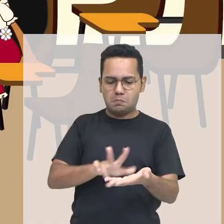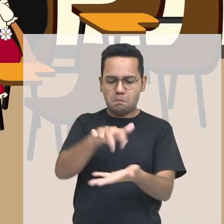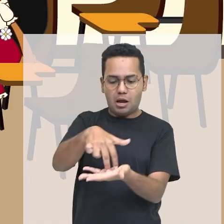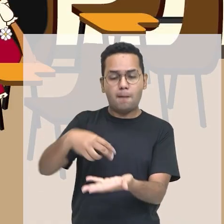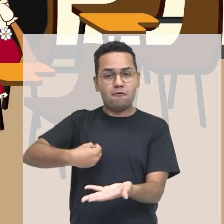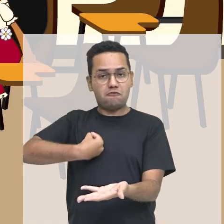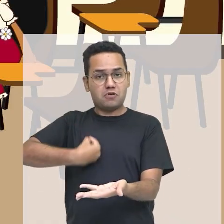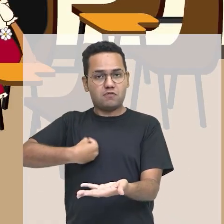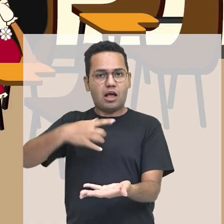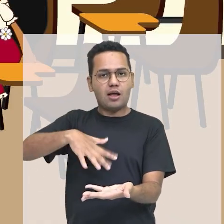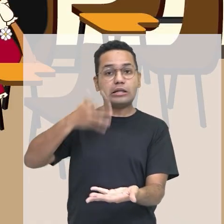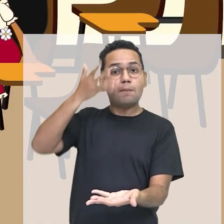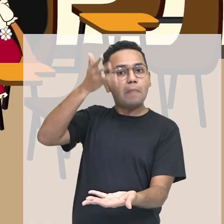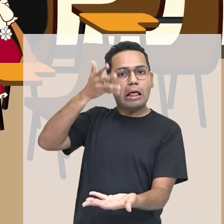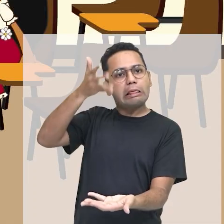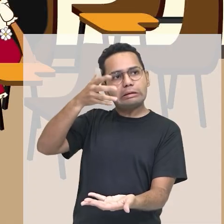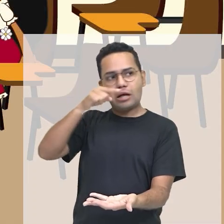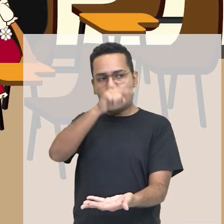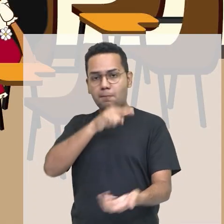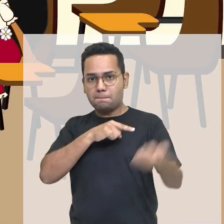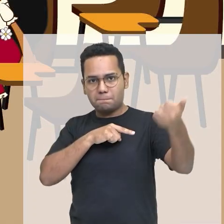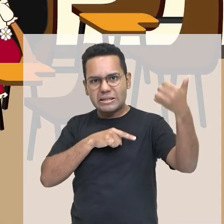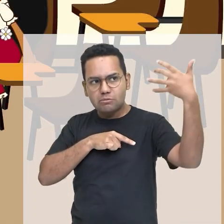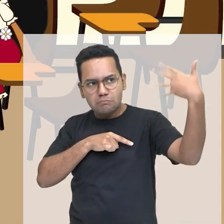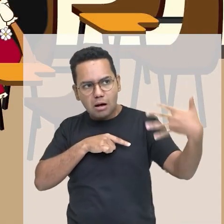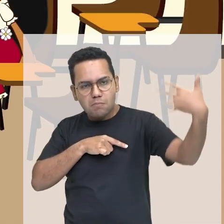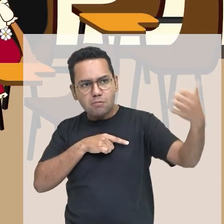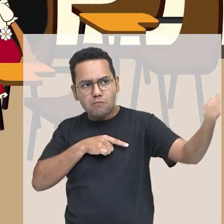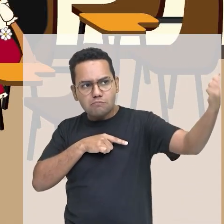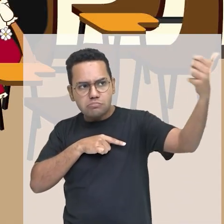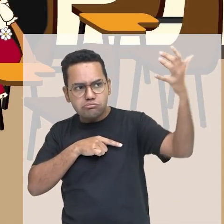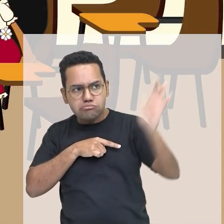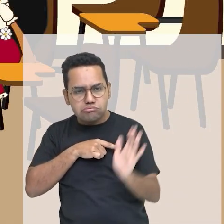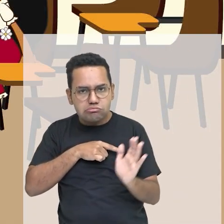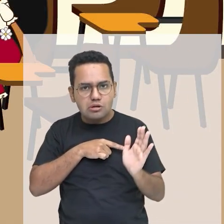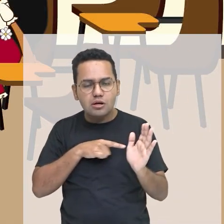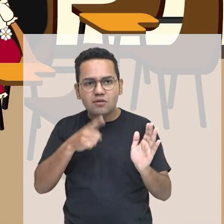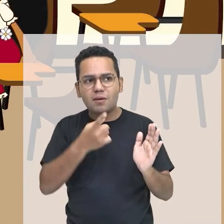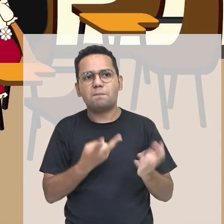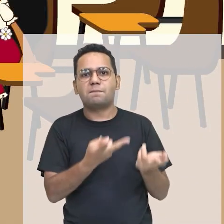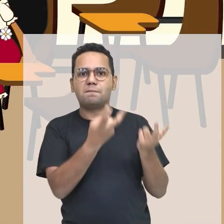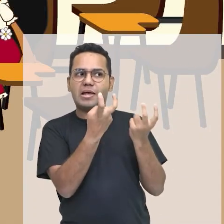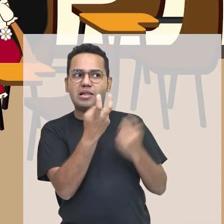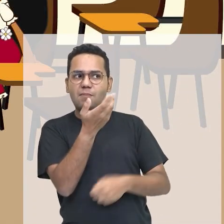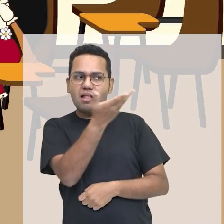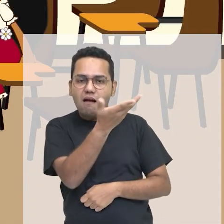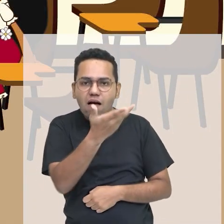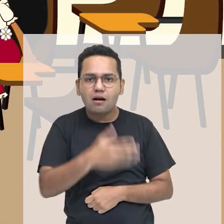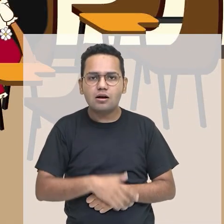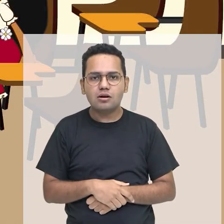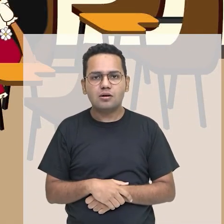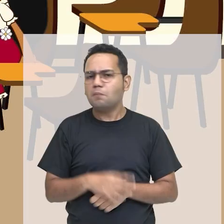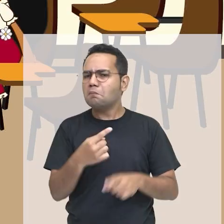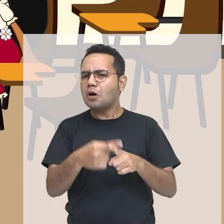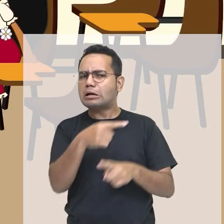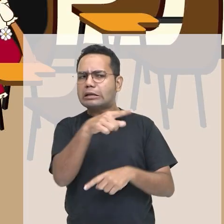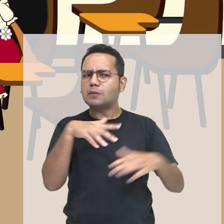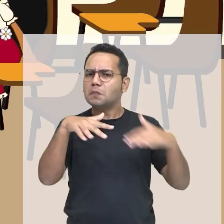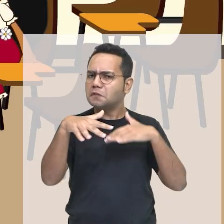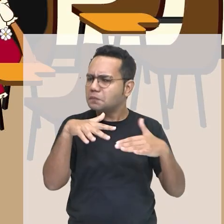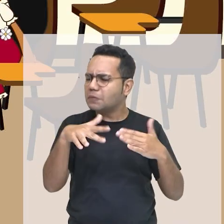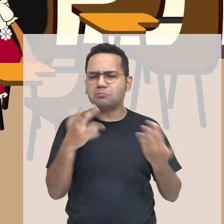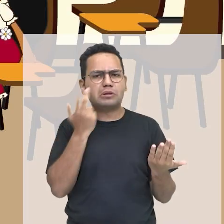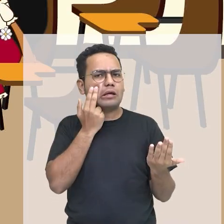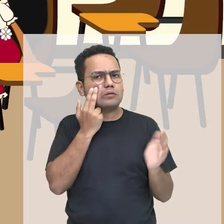situação, onde a pessoa não está confortável ao falar, se apresentar, você consegue prestar atenção a partir dos seus movimentos. Isso é